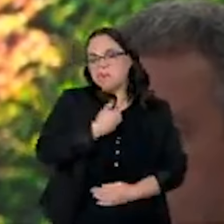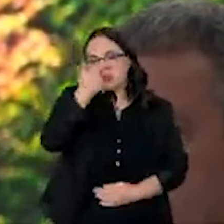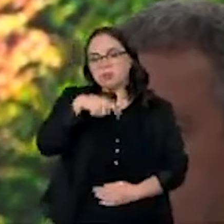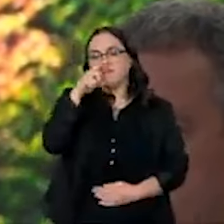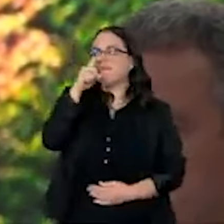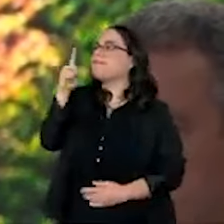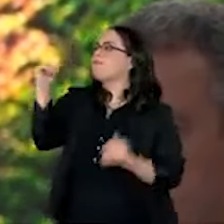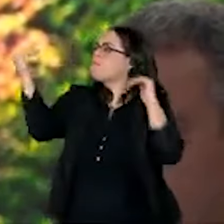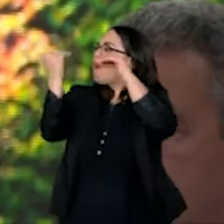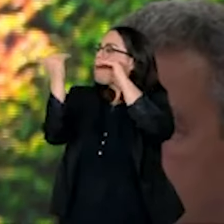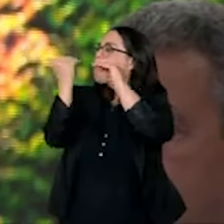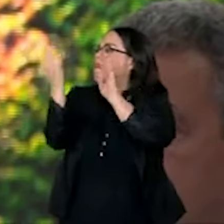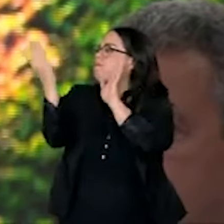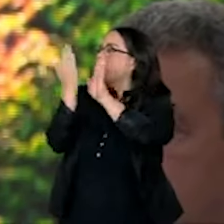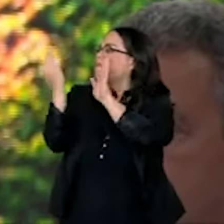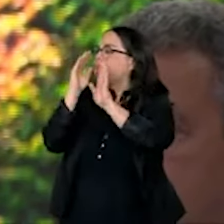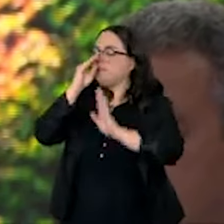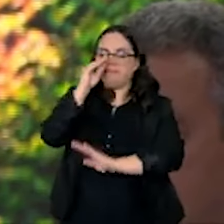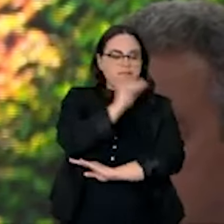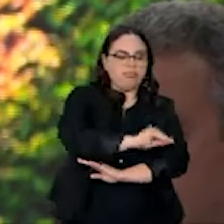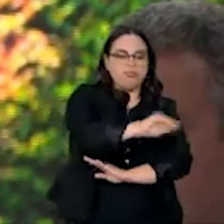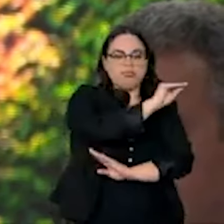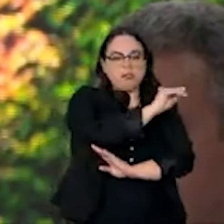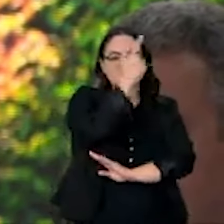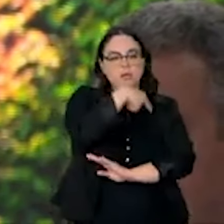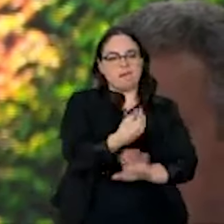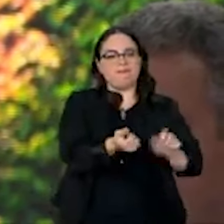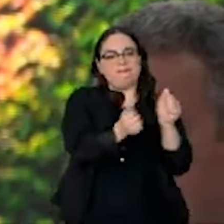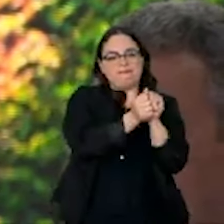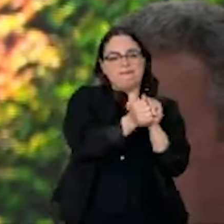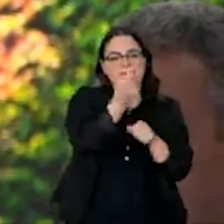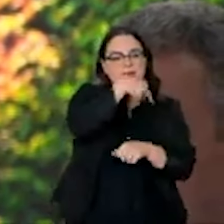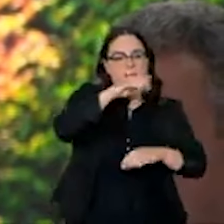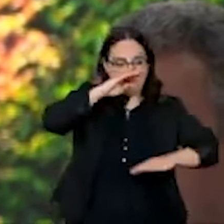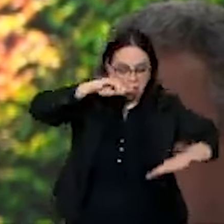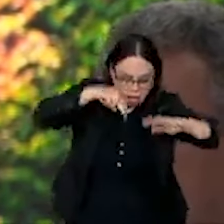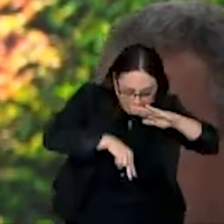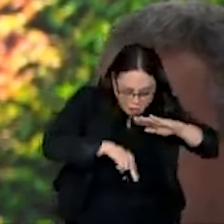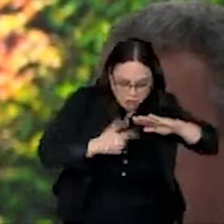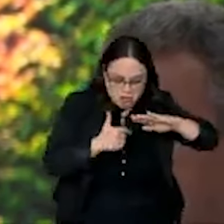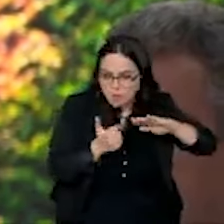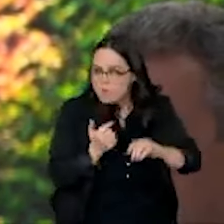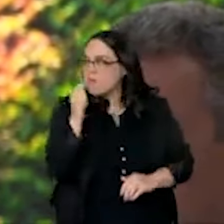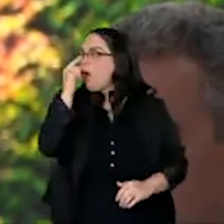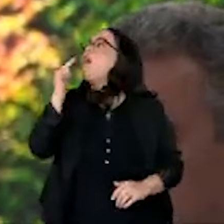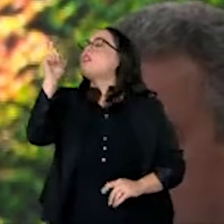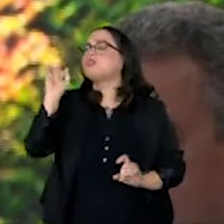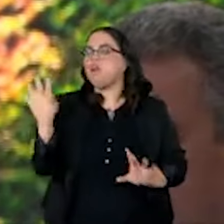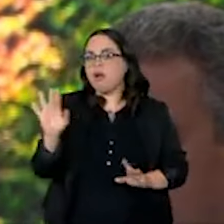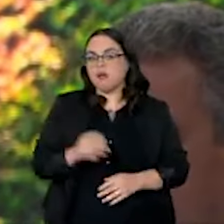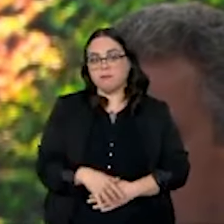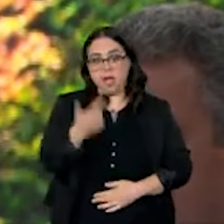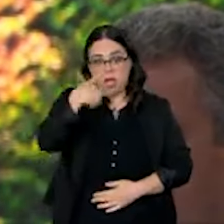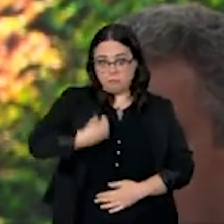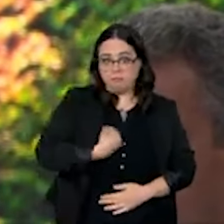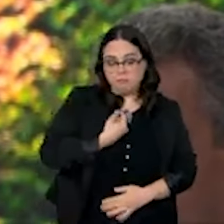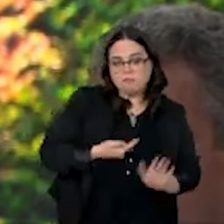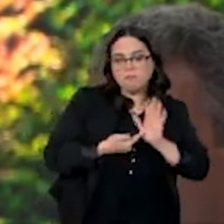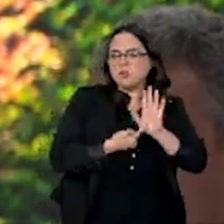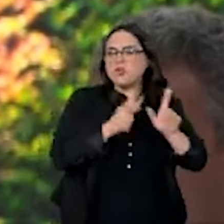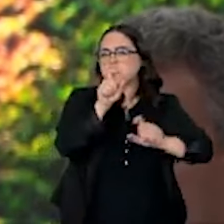olha para quem está na frente dele e não olha para aqueles que estão abaixo dele. E eu vim aqui